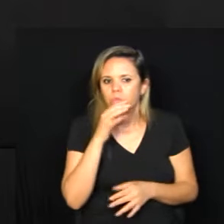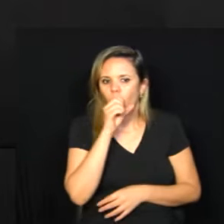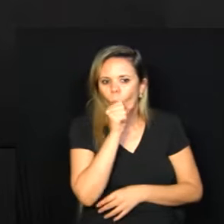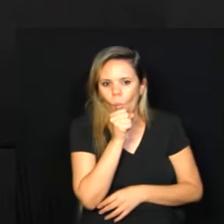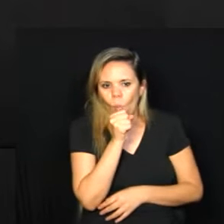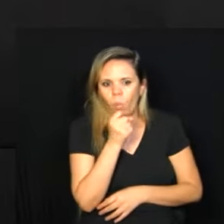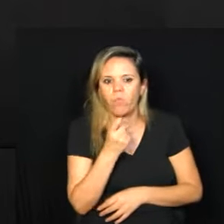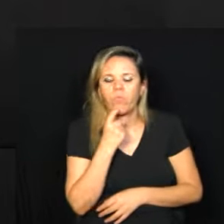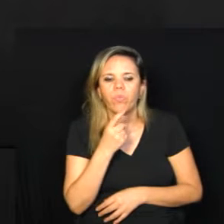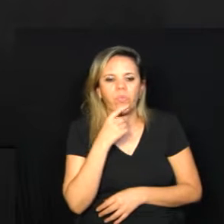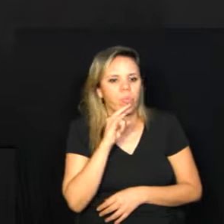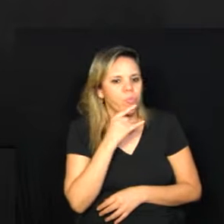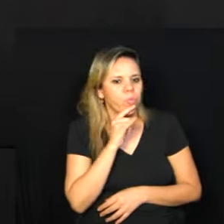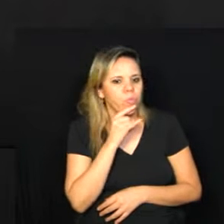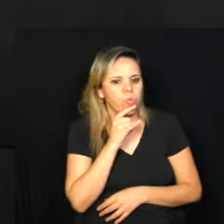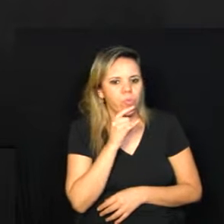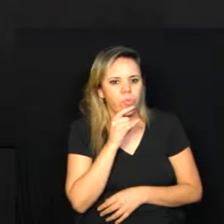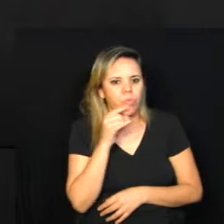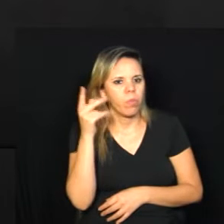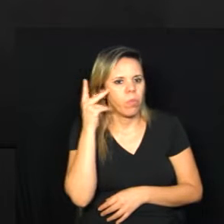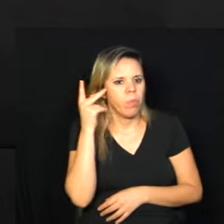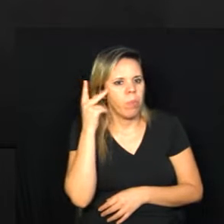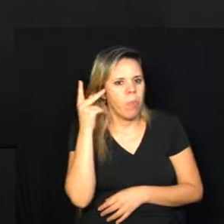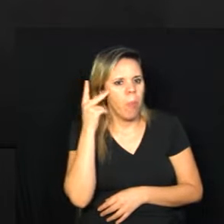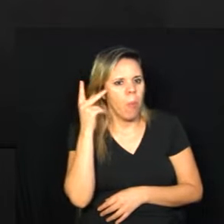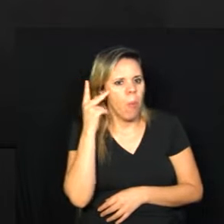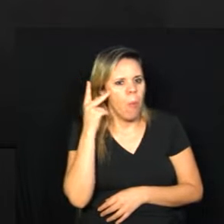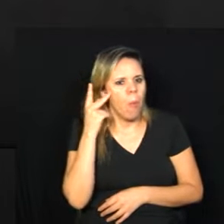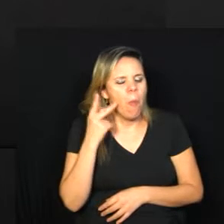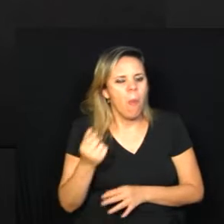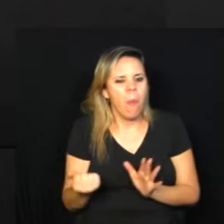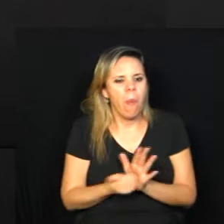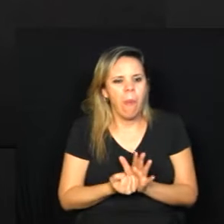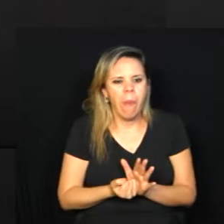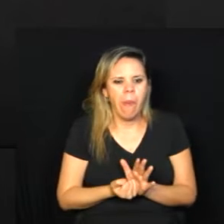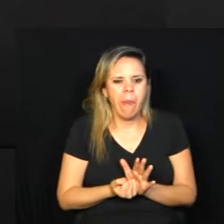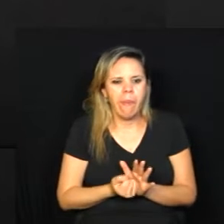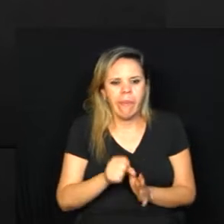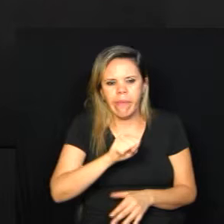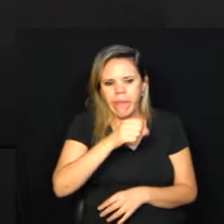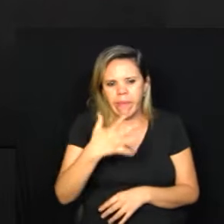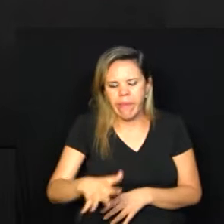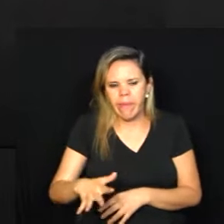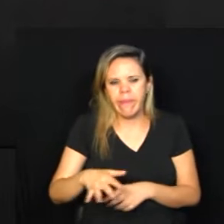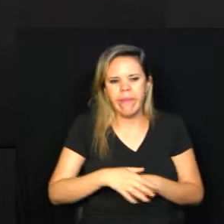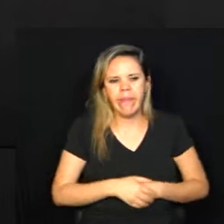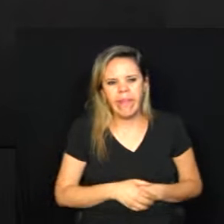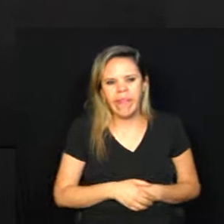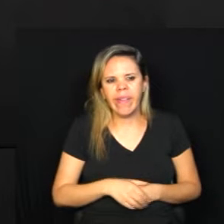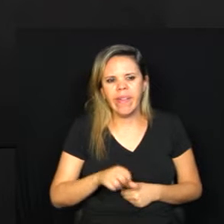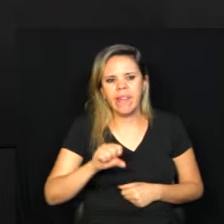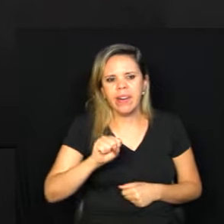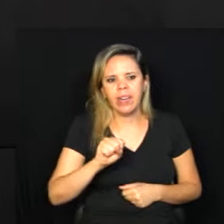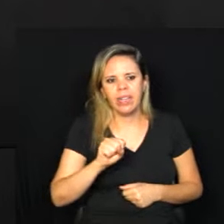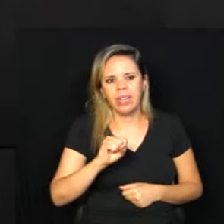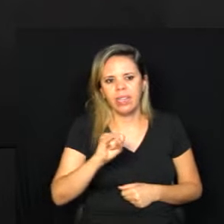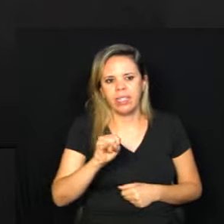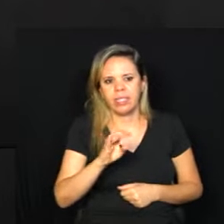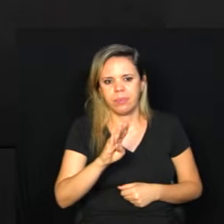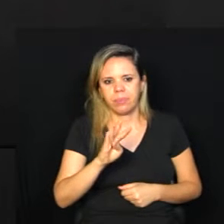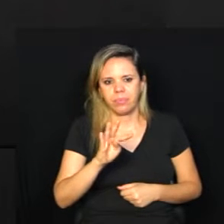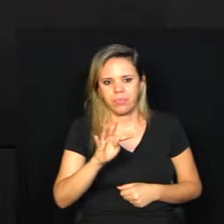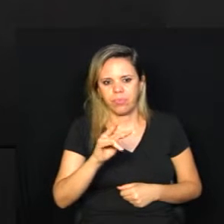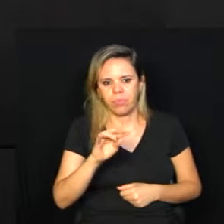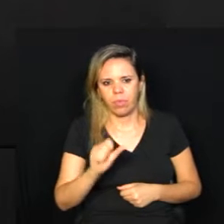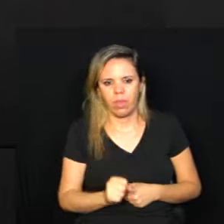Campinas, Piracicaba, a Grande São Paulo, Registro, a Baixada Santista, São João da Boa Vista, Ribeirão